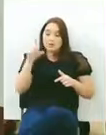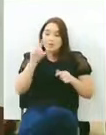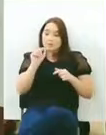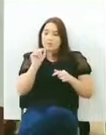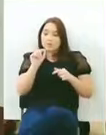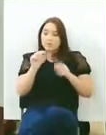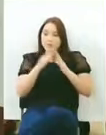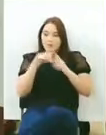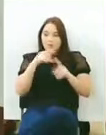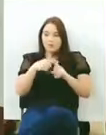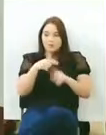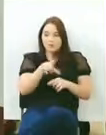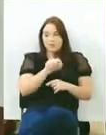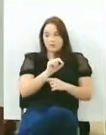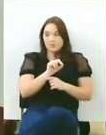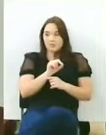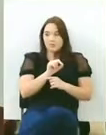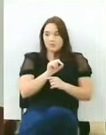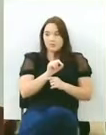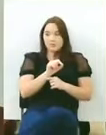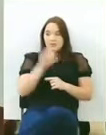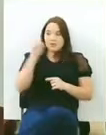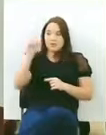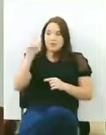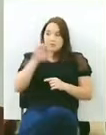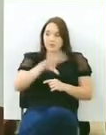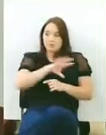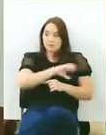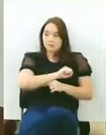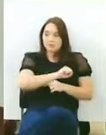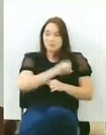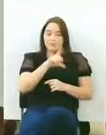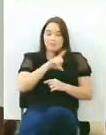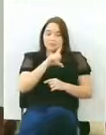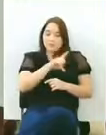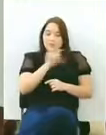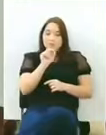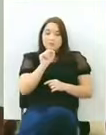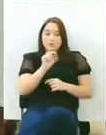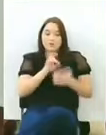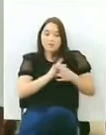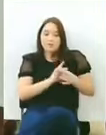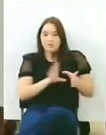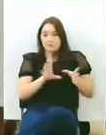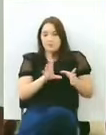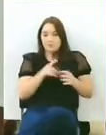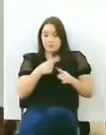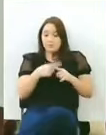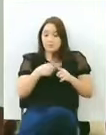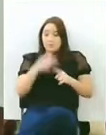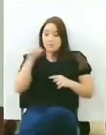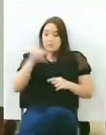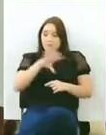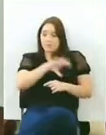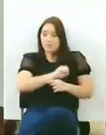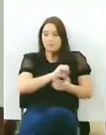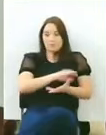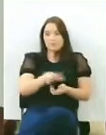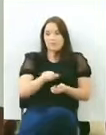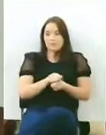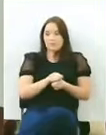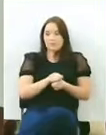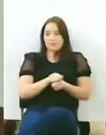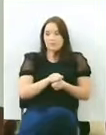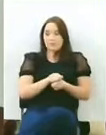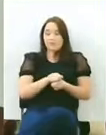a igreja elegeu. Deus nos ama com espontaneidade, porque a Bíblia diz que Ele amou o mundo de tal